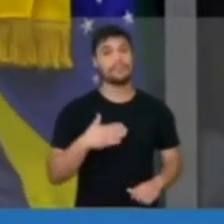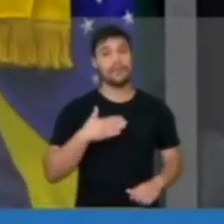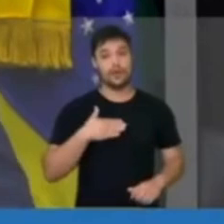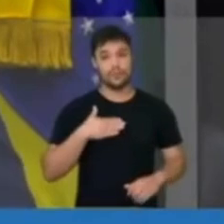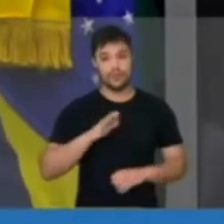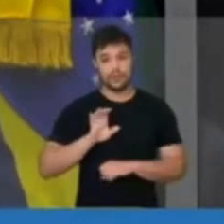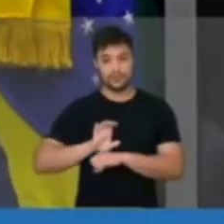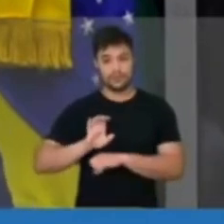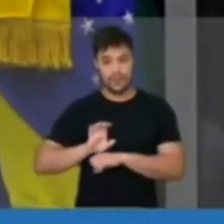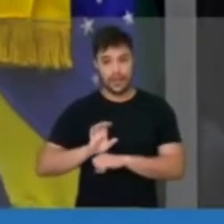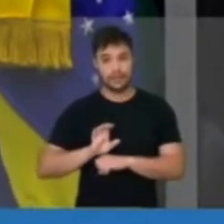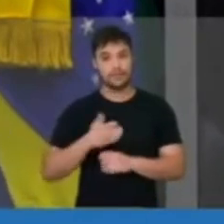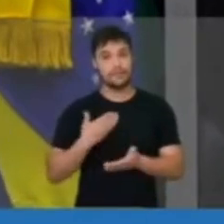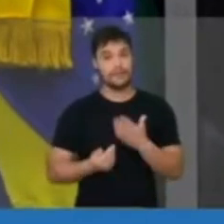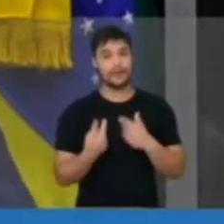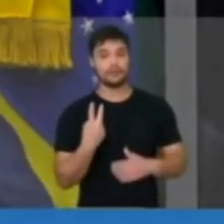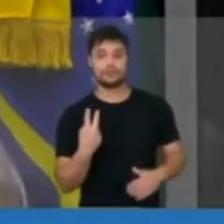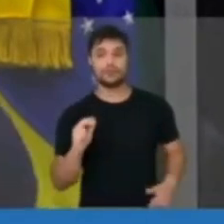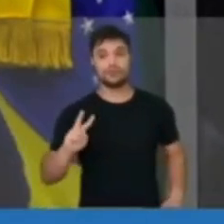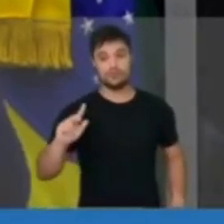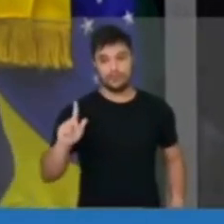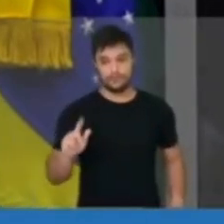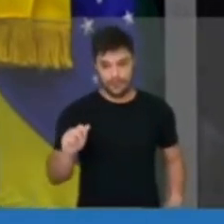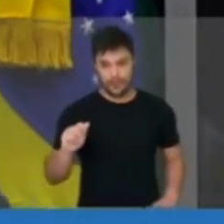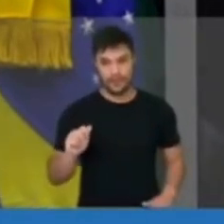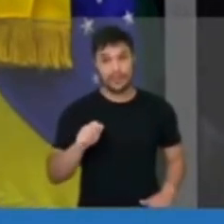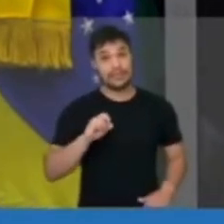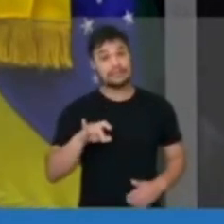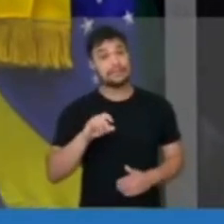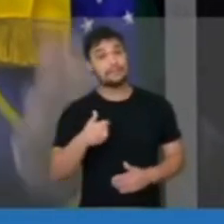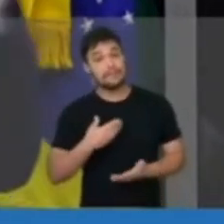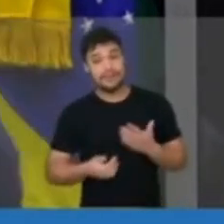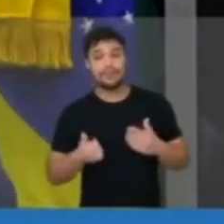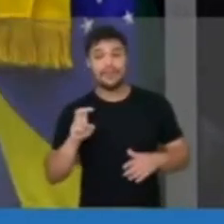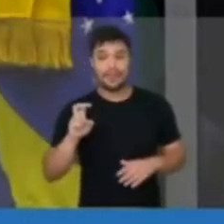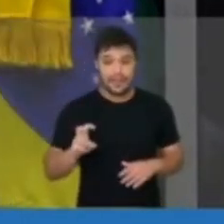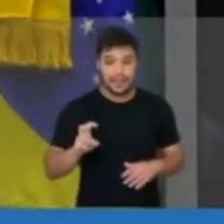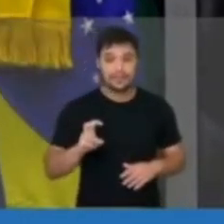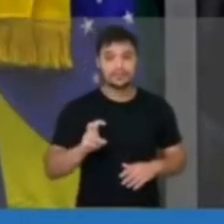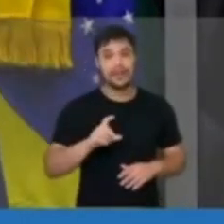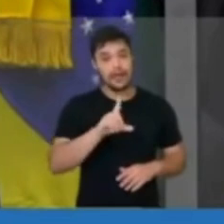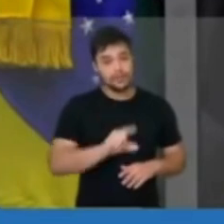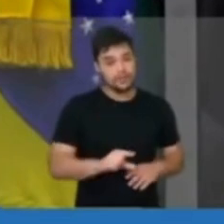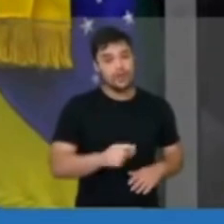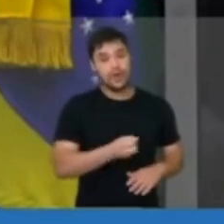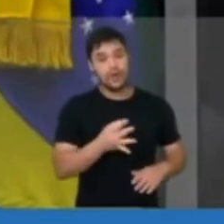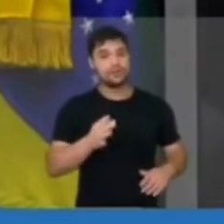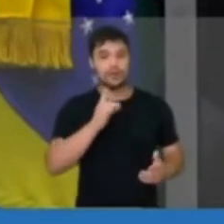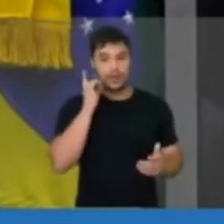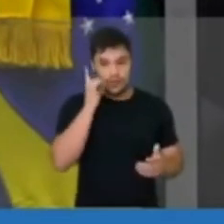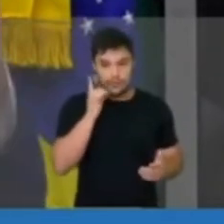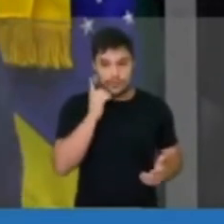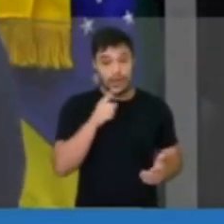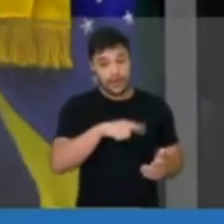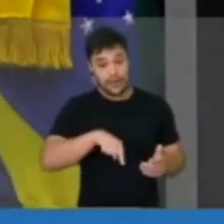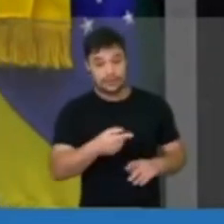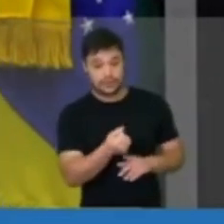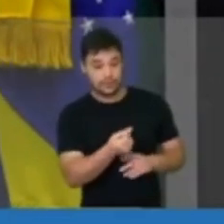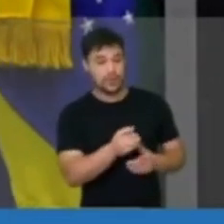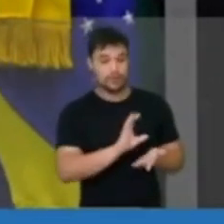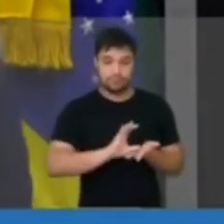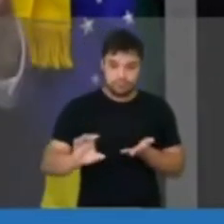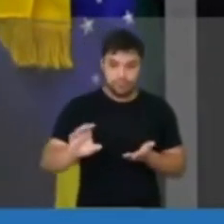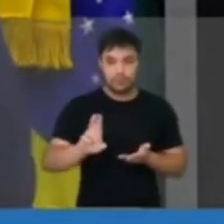Estado, presidente, perde 2 vagas. Que perdesse 15, que diminuísse o número de deputados e que esse dinheiro fosse